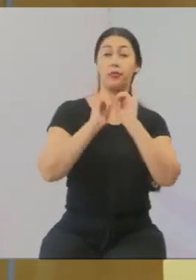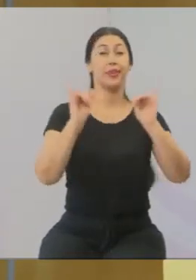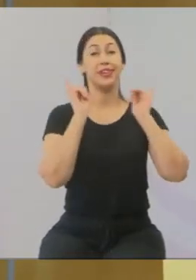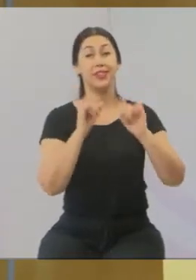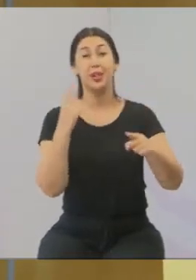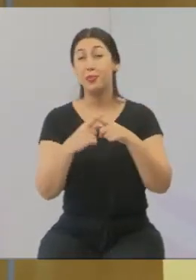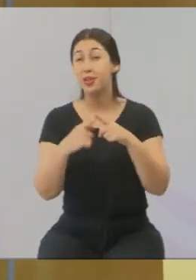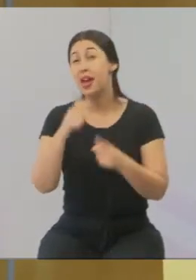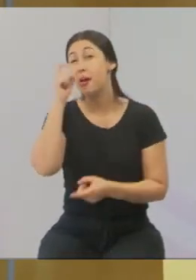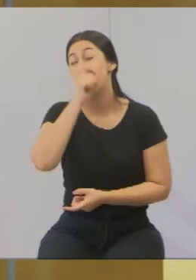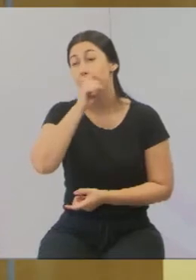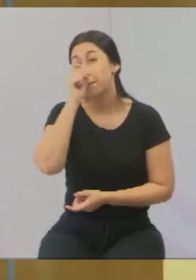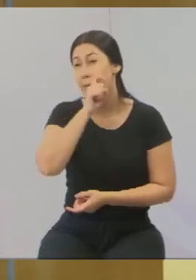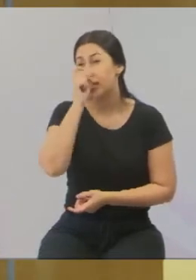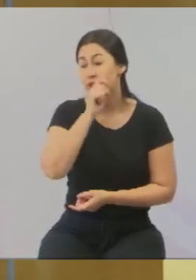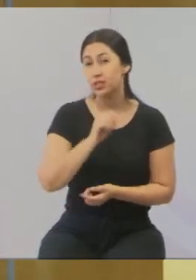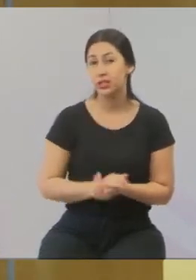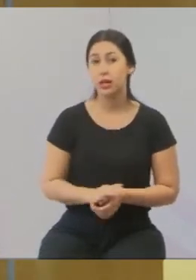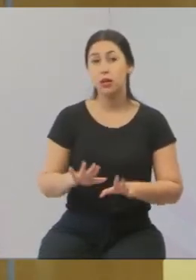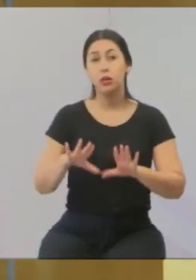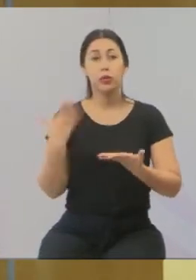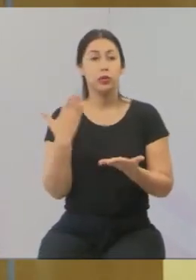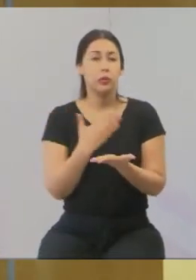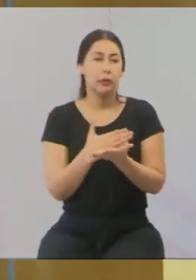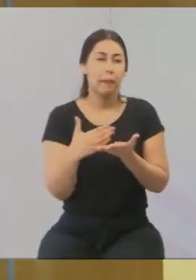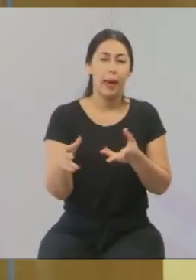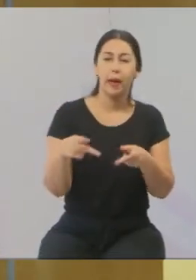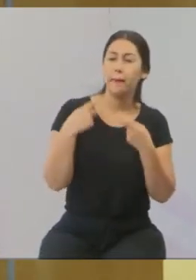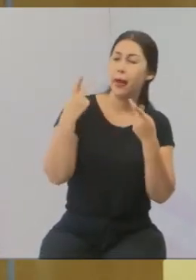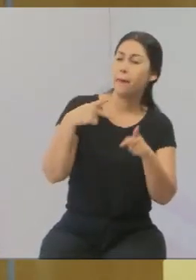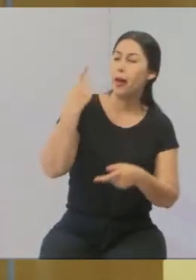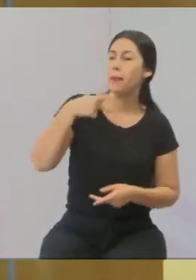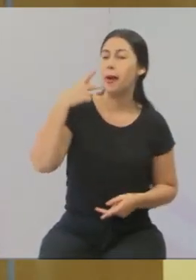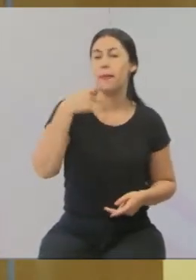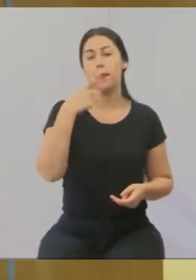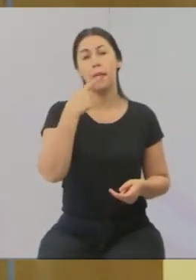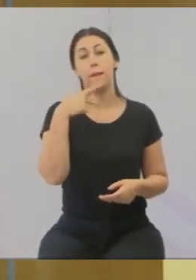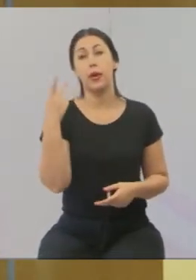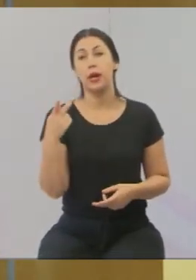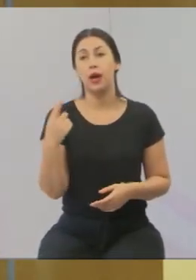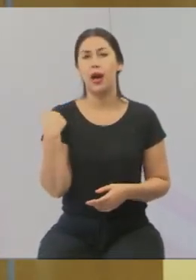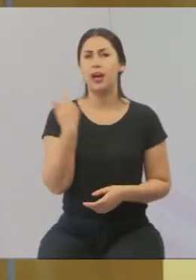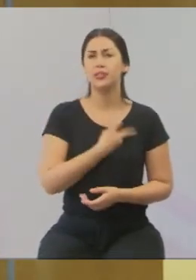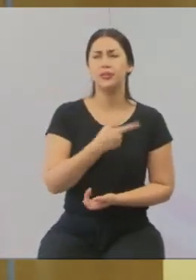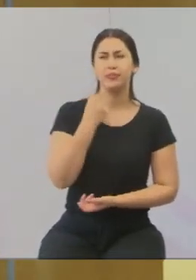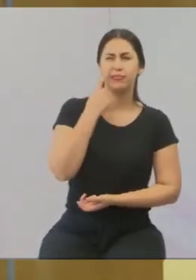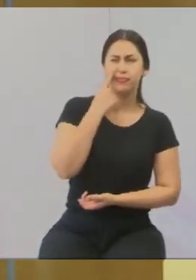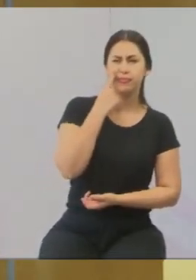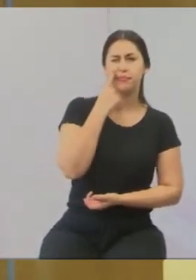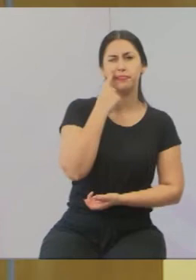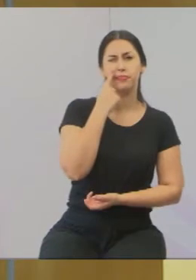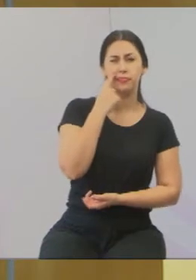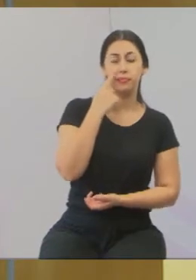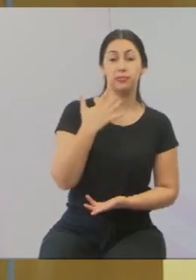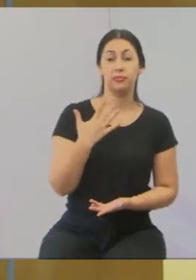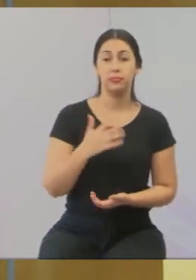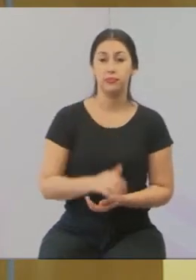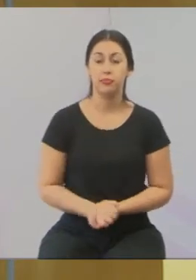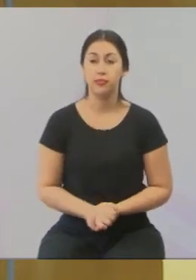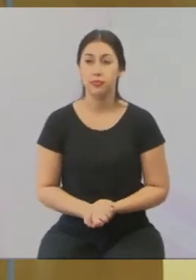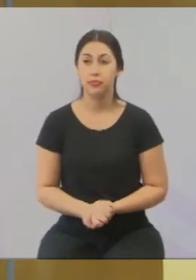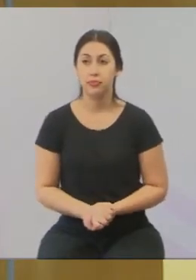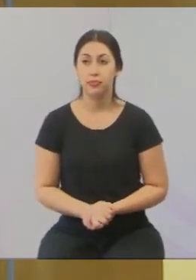começa a empavonar, fantasiar muito, ficar falando, a gente tem dúvida. Porque eu digo o